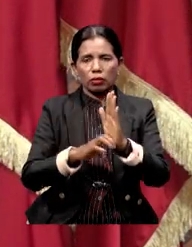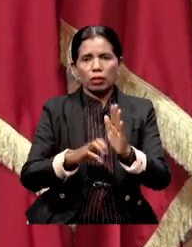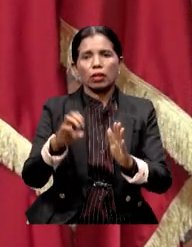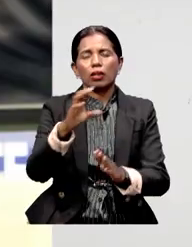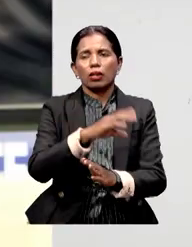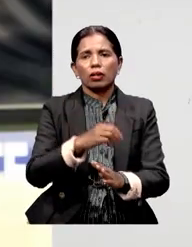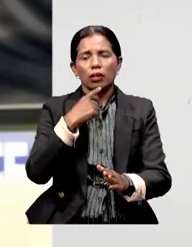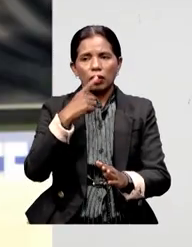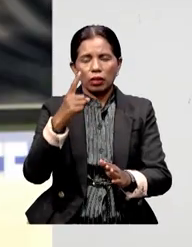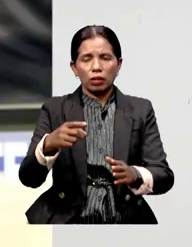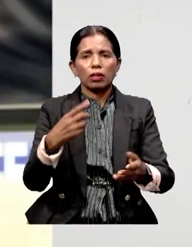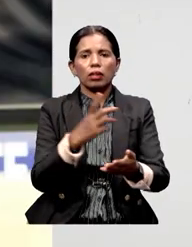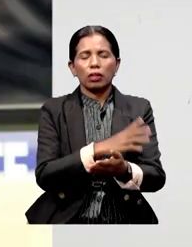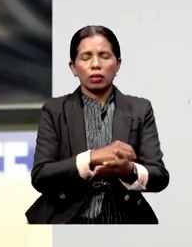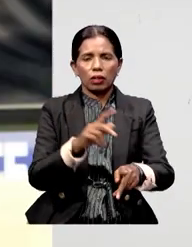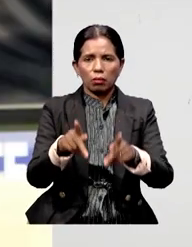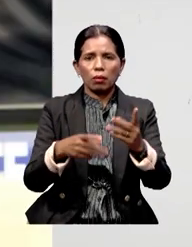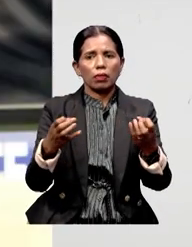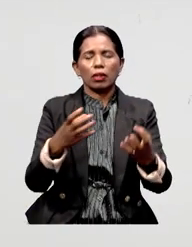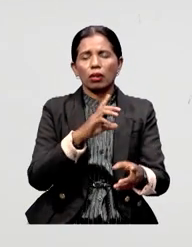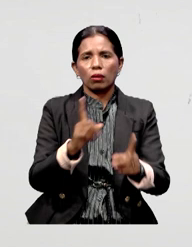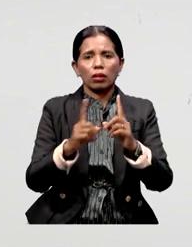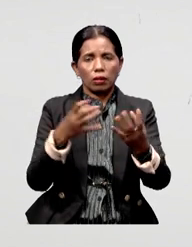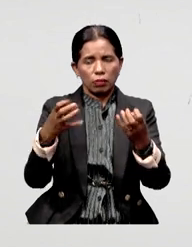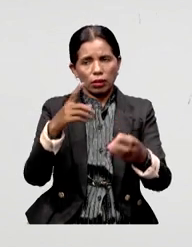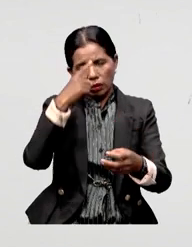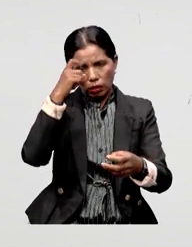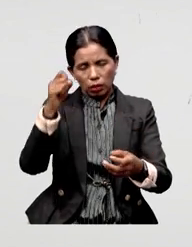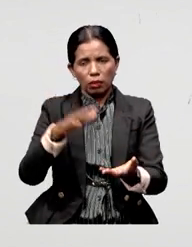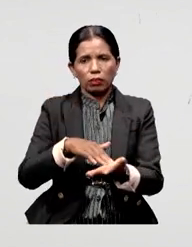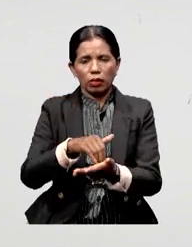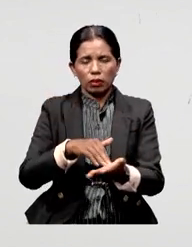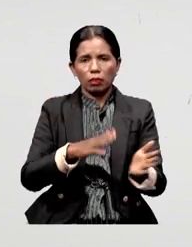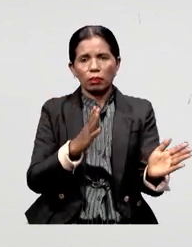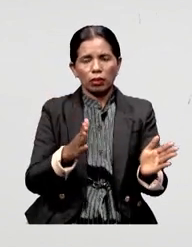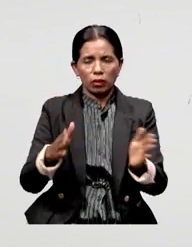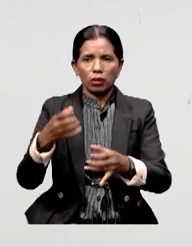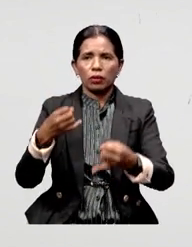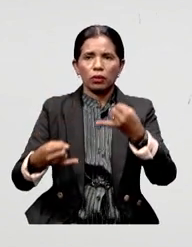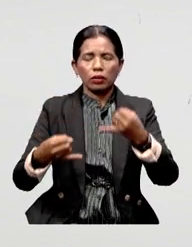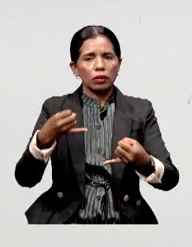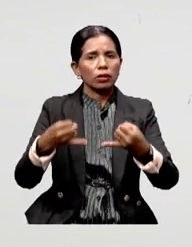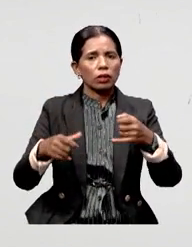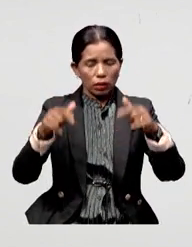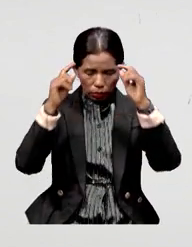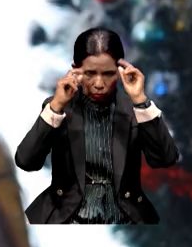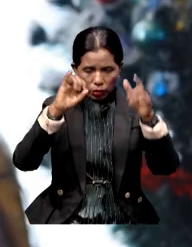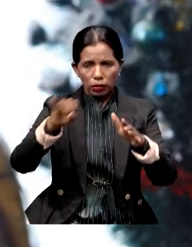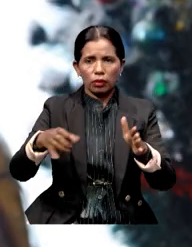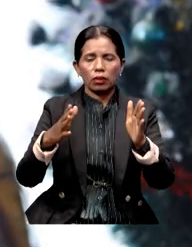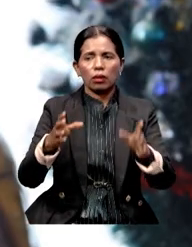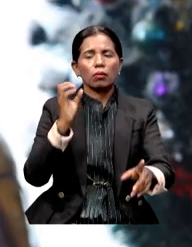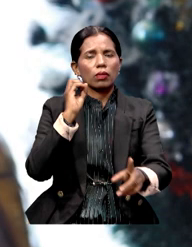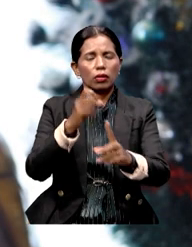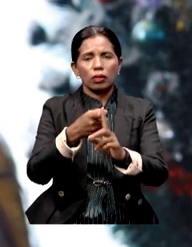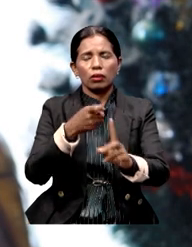moço contestação russa entidade Souto, também considera a fraco processo justiça Timor-Leste. Bem-vindo jornalista russo opinião,